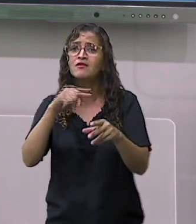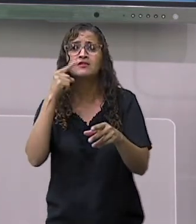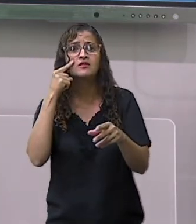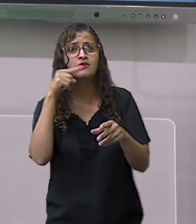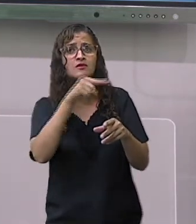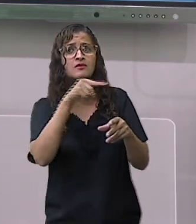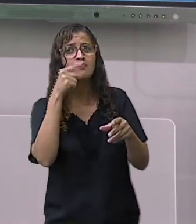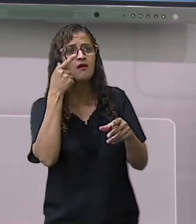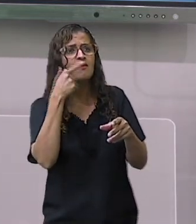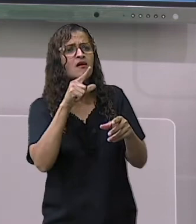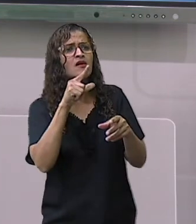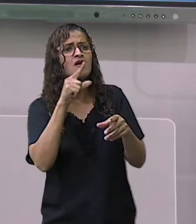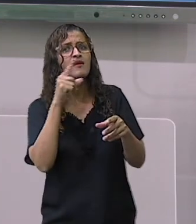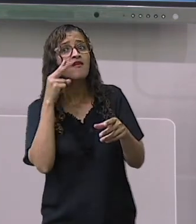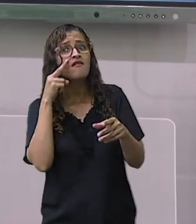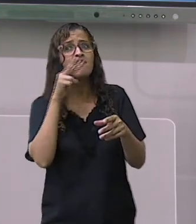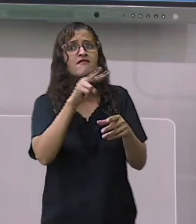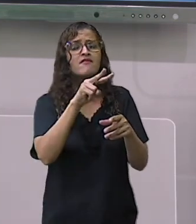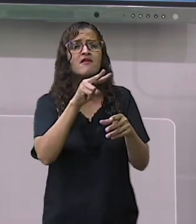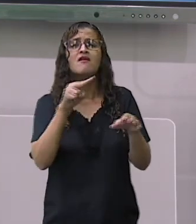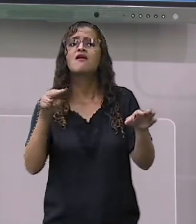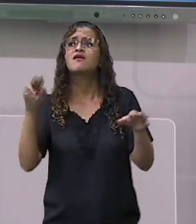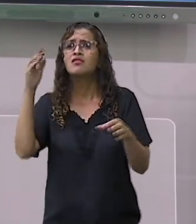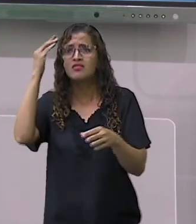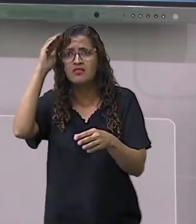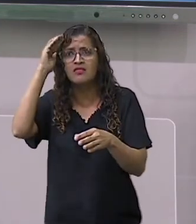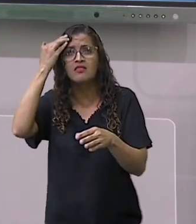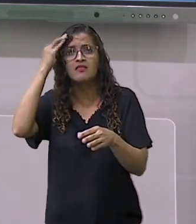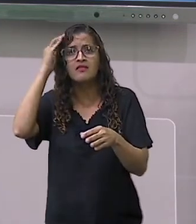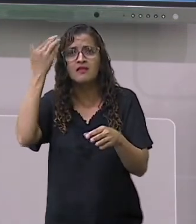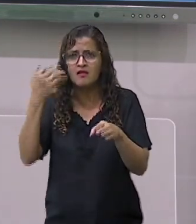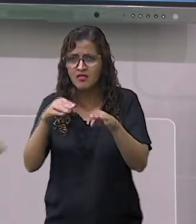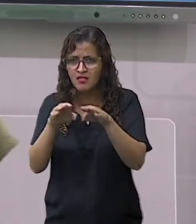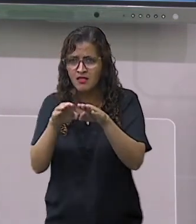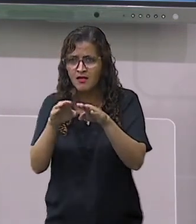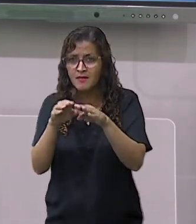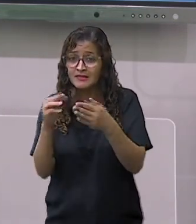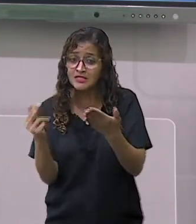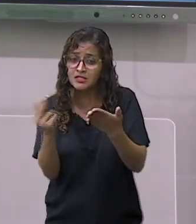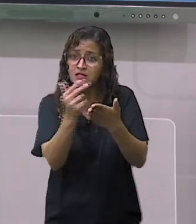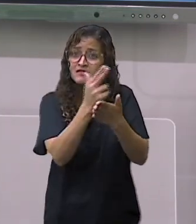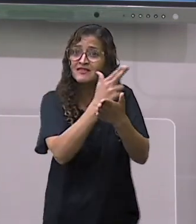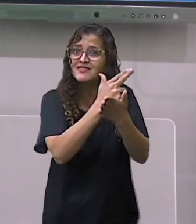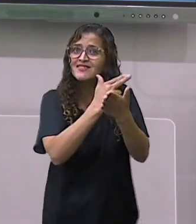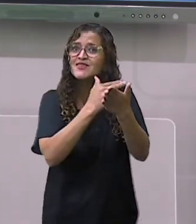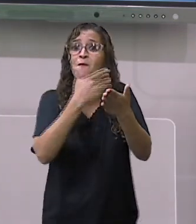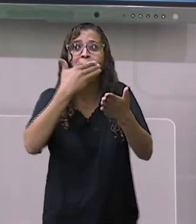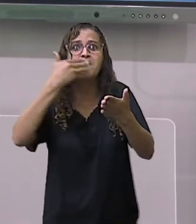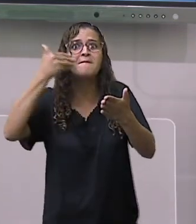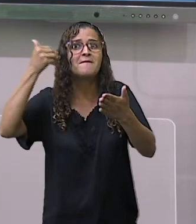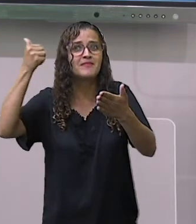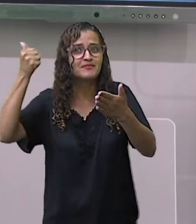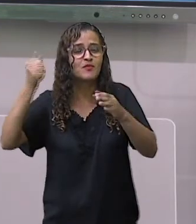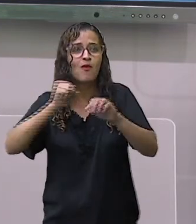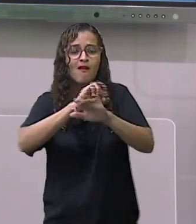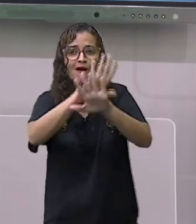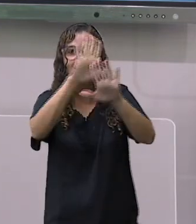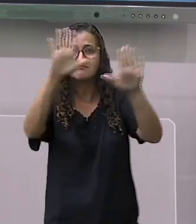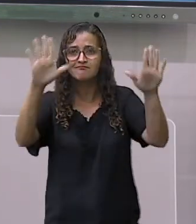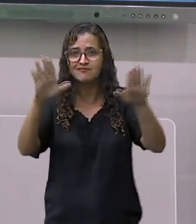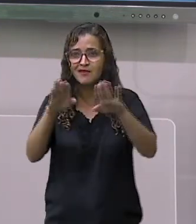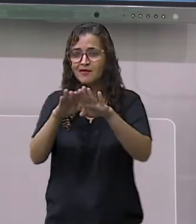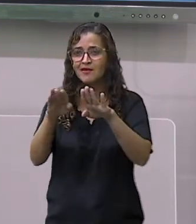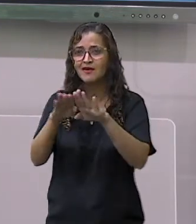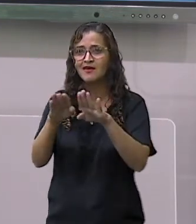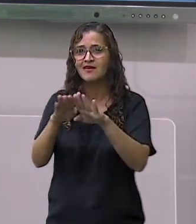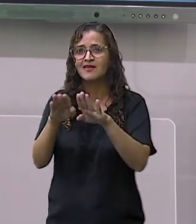tipo de peça que está sendo falado. Quando a palavra está contextualizada, a gente vai fazendo o quê?